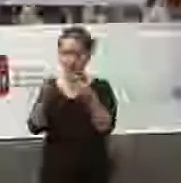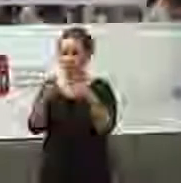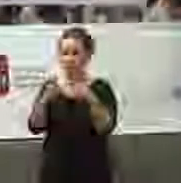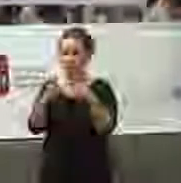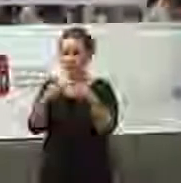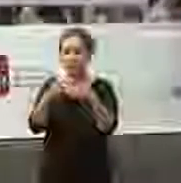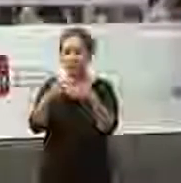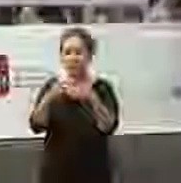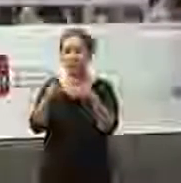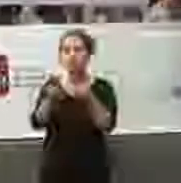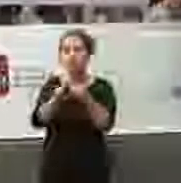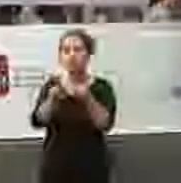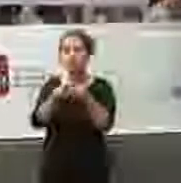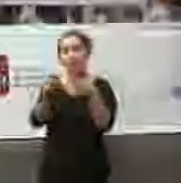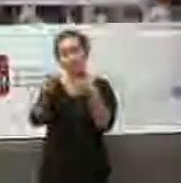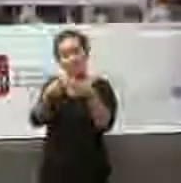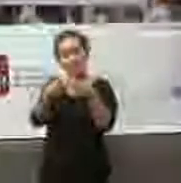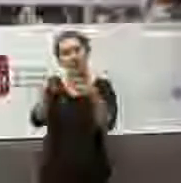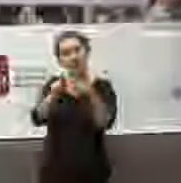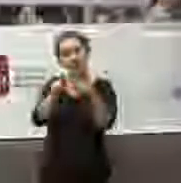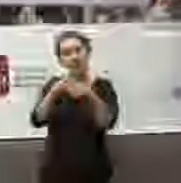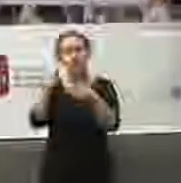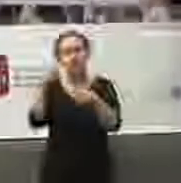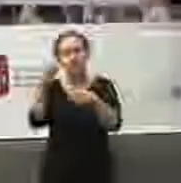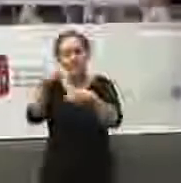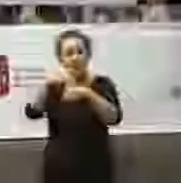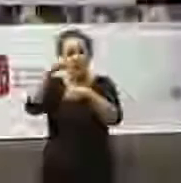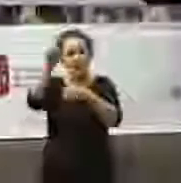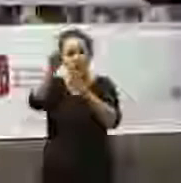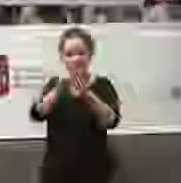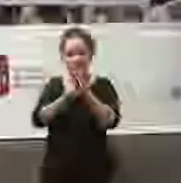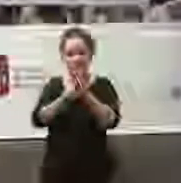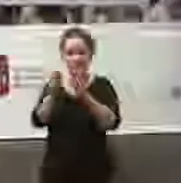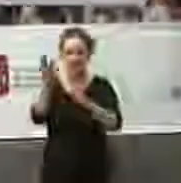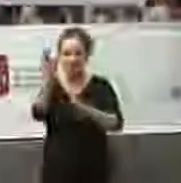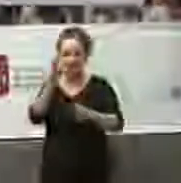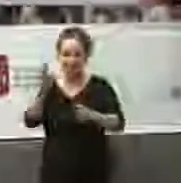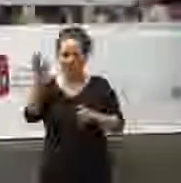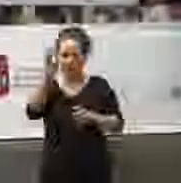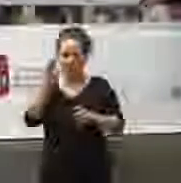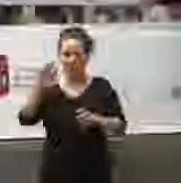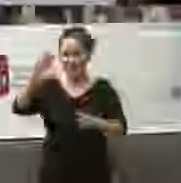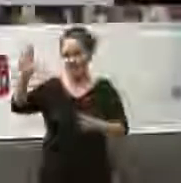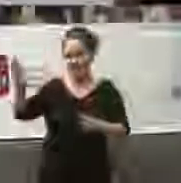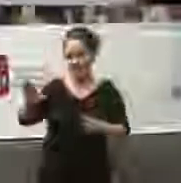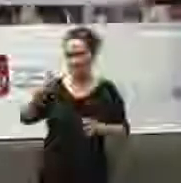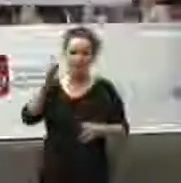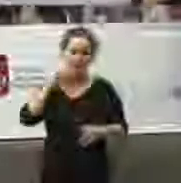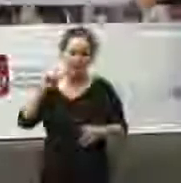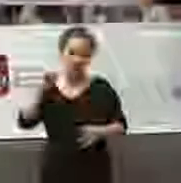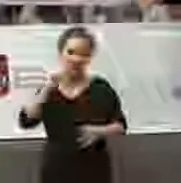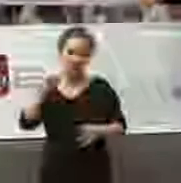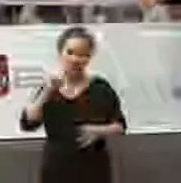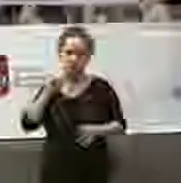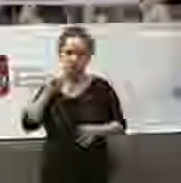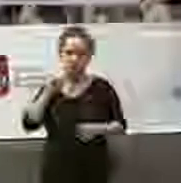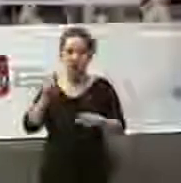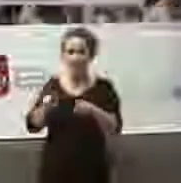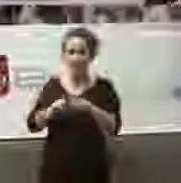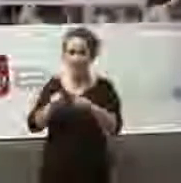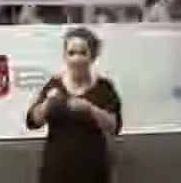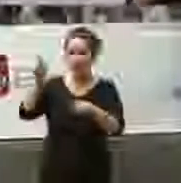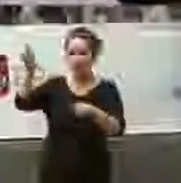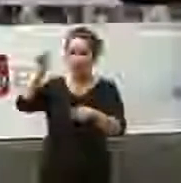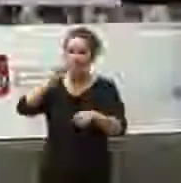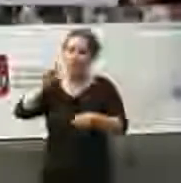também é advogado mestre em direito pela universidade federal de minas gerais e pela new york university aí